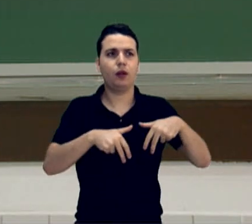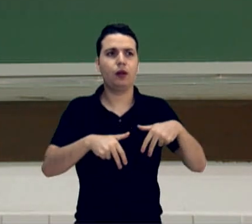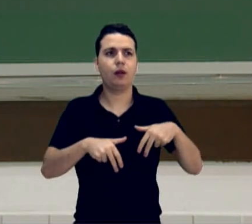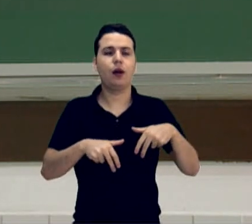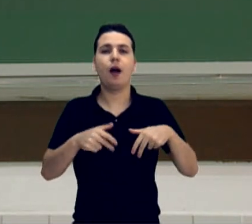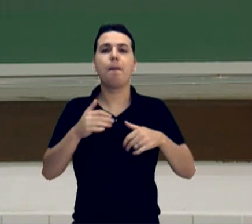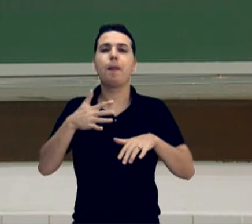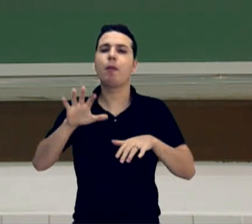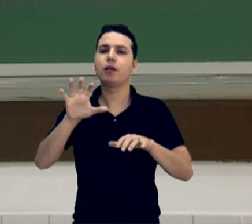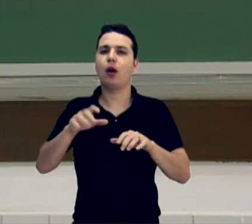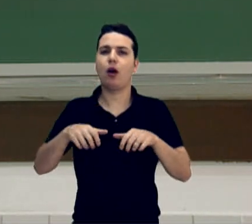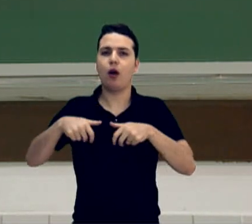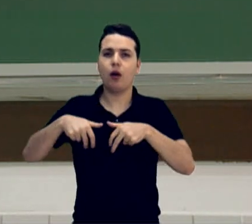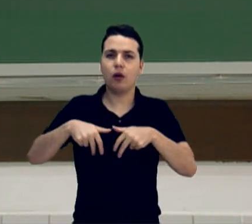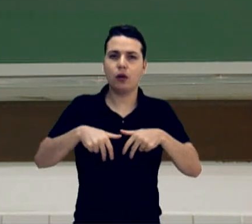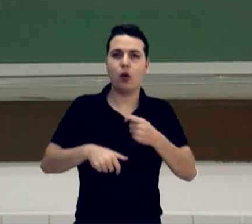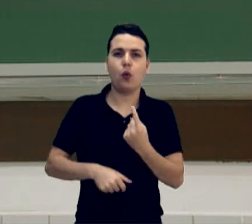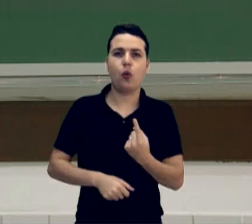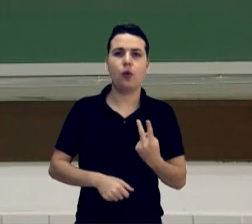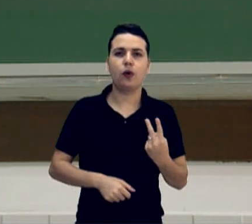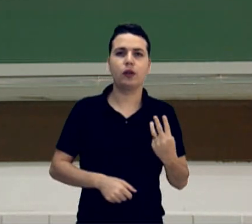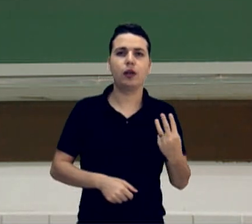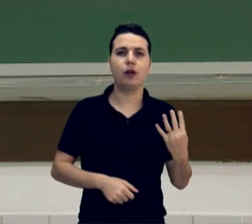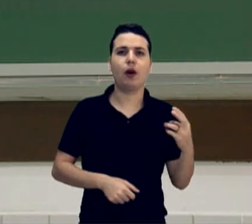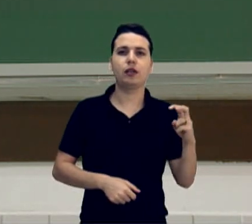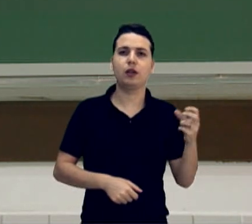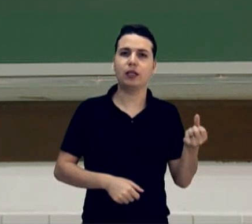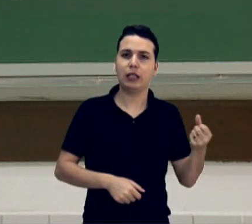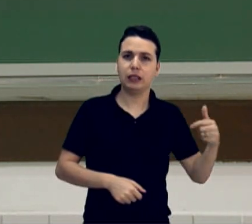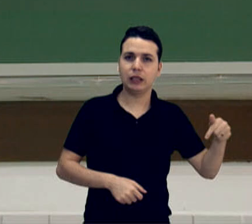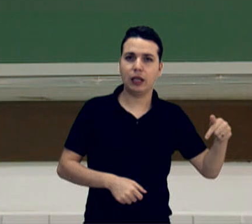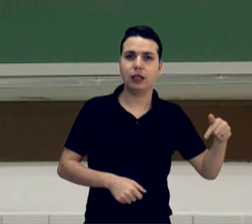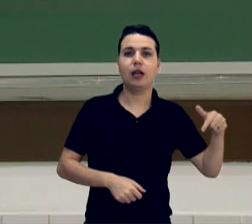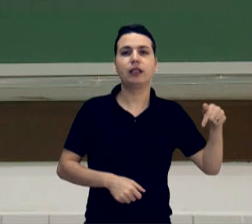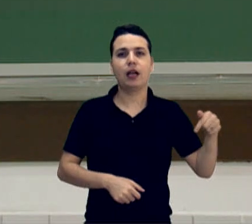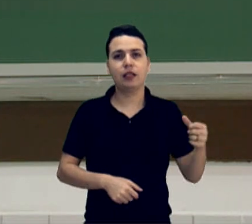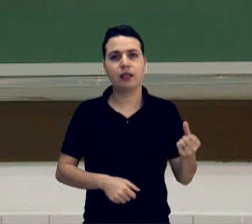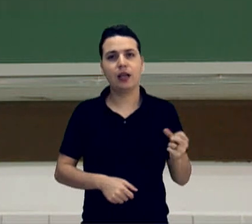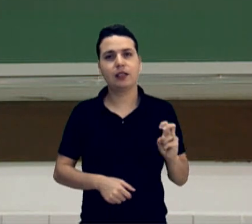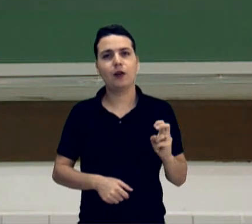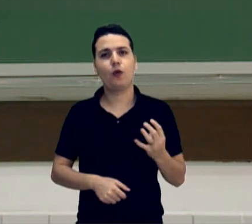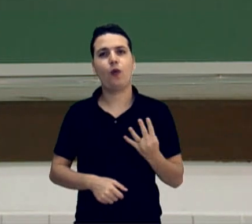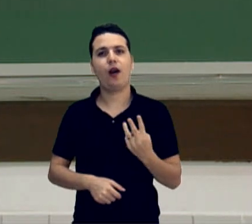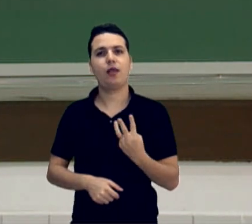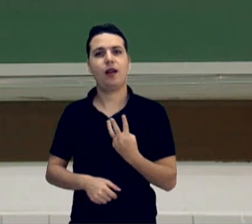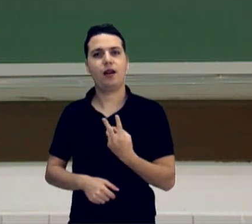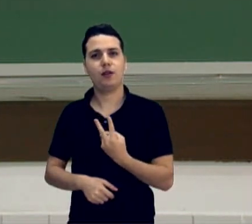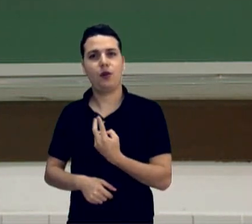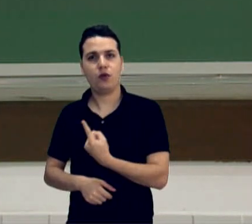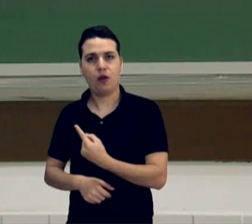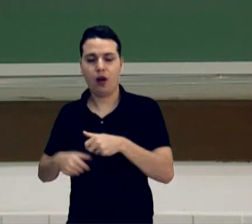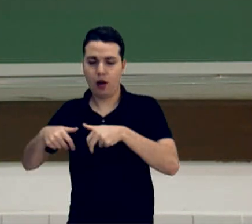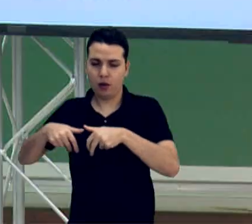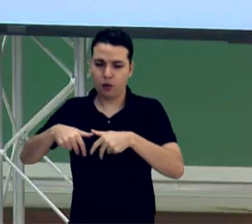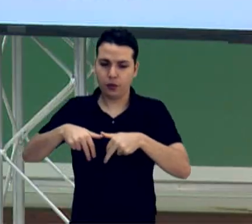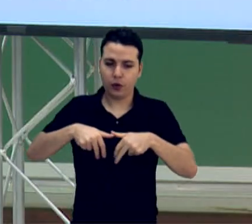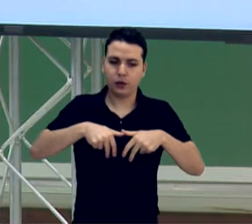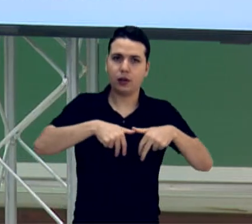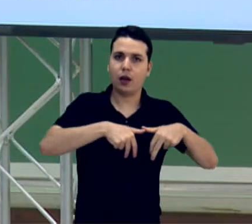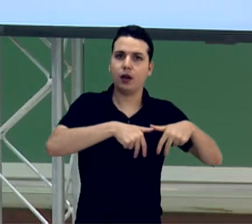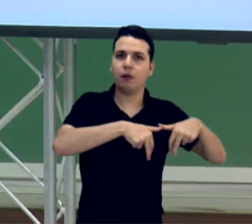assim, 1, 2, 3, 4, 5, 6 e 7, 7, 6, 5, 4, 3, 2, 1,